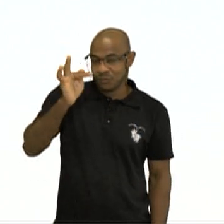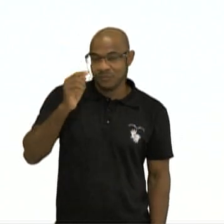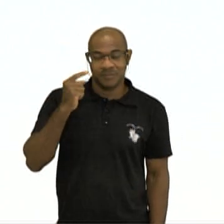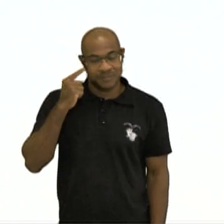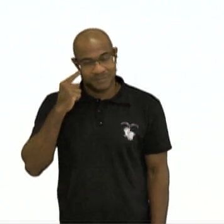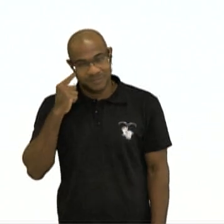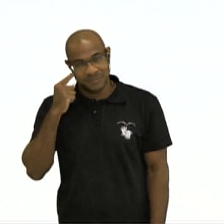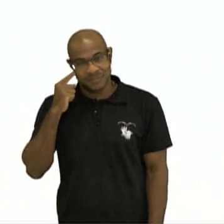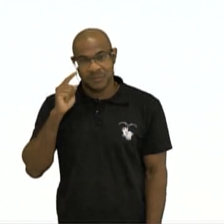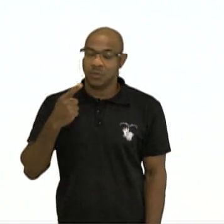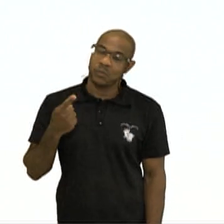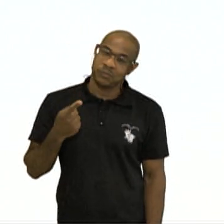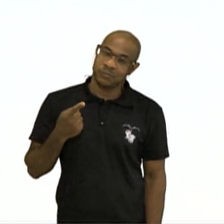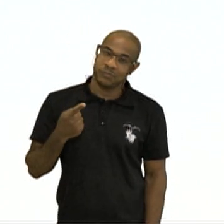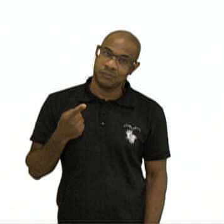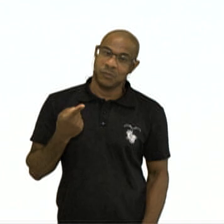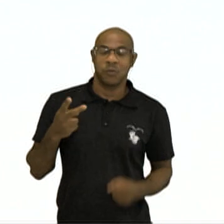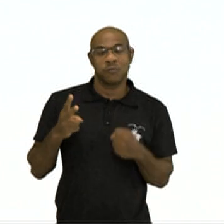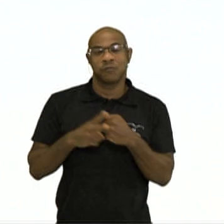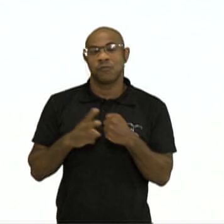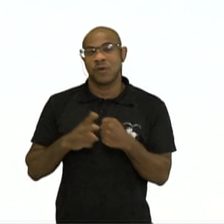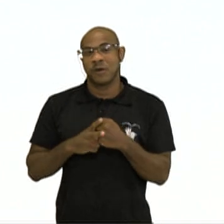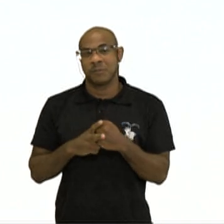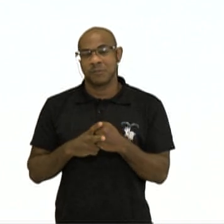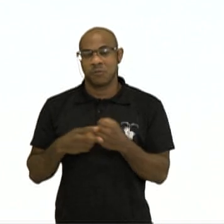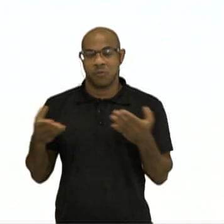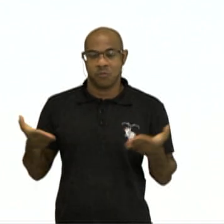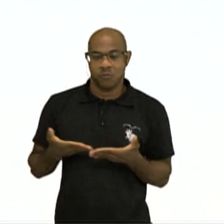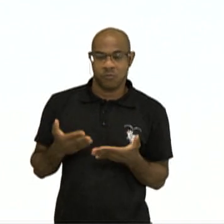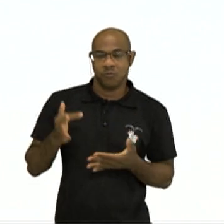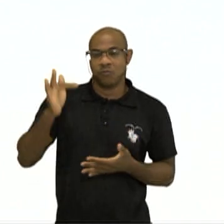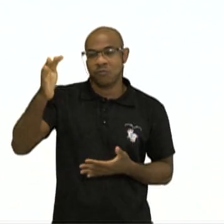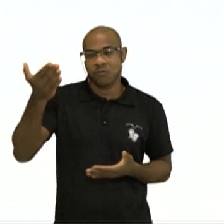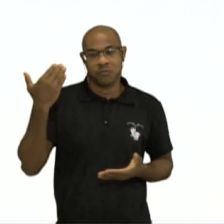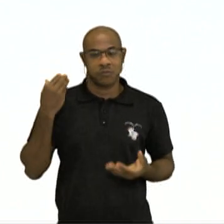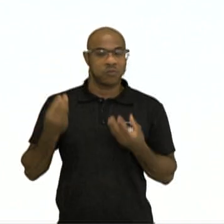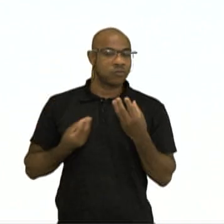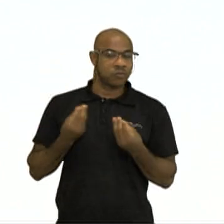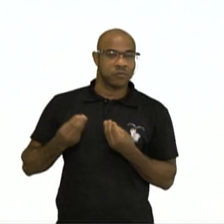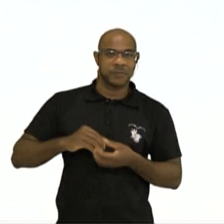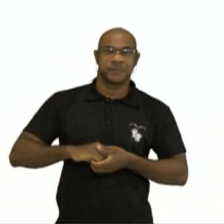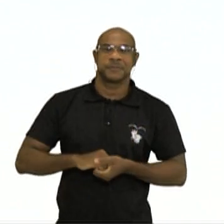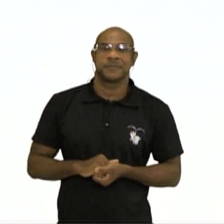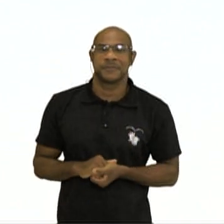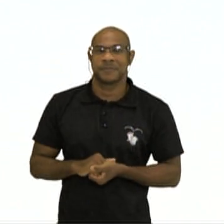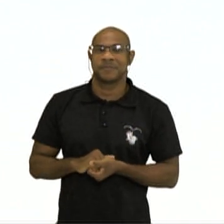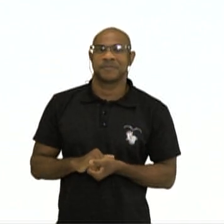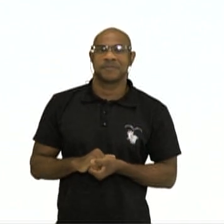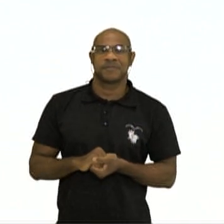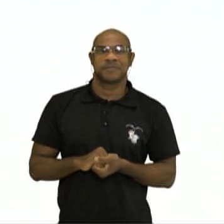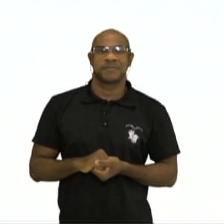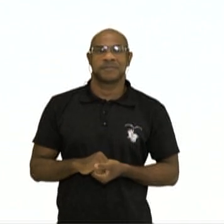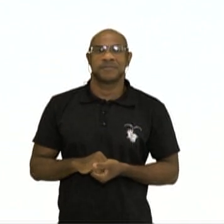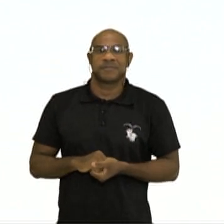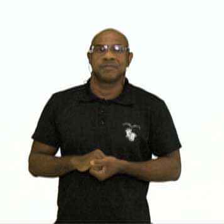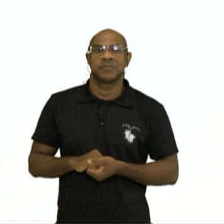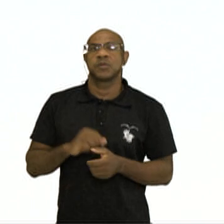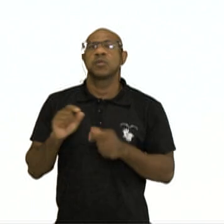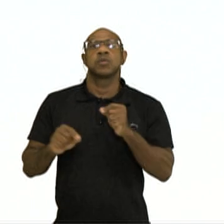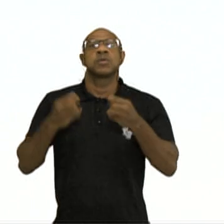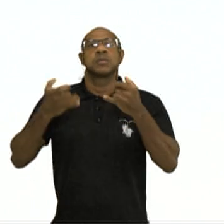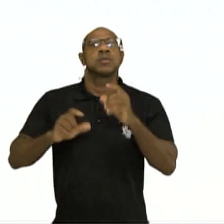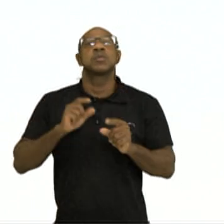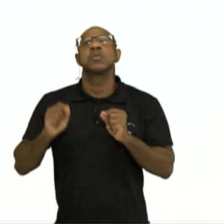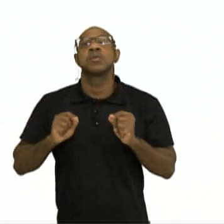tempo verbal? What's the tense? Letter A, past. Letter B, present. Or letter